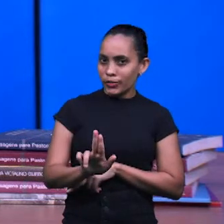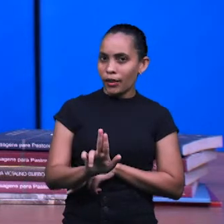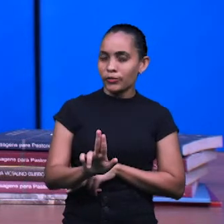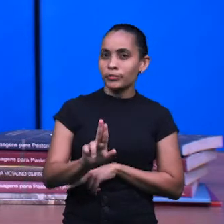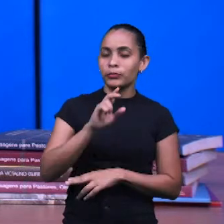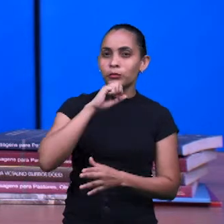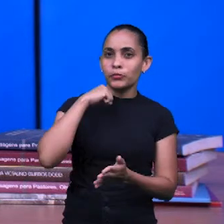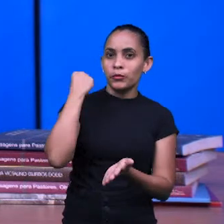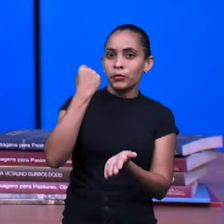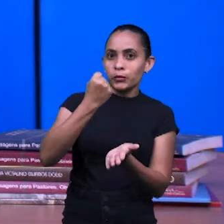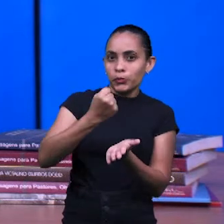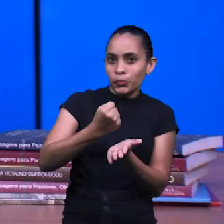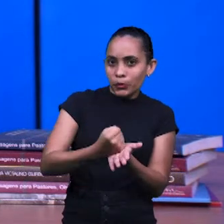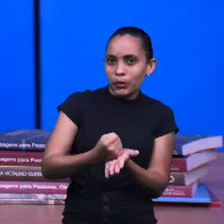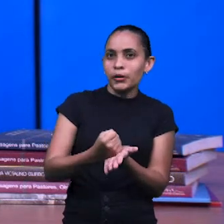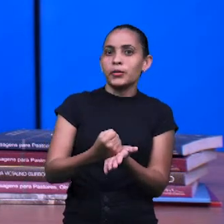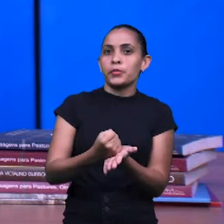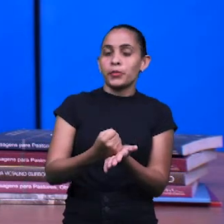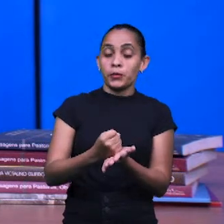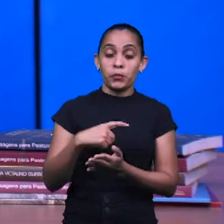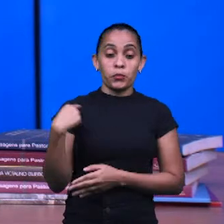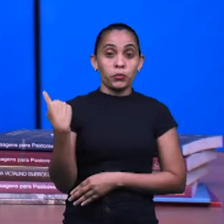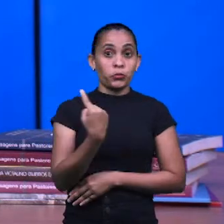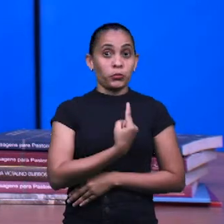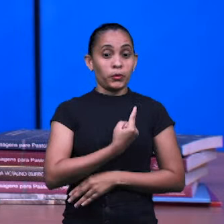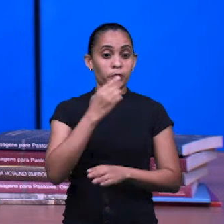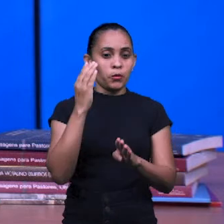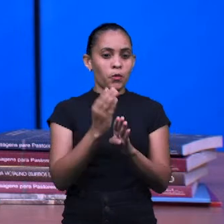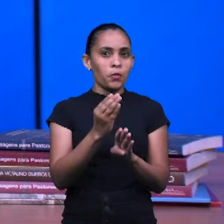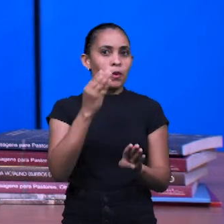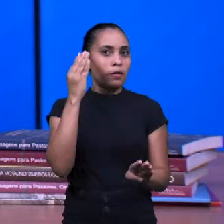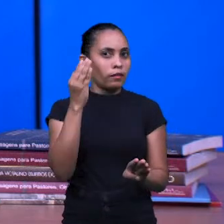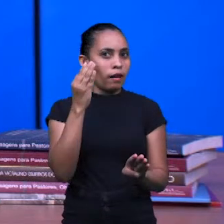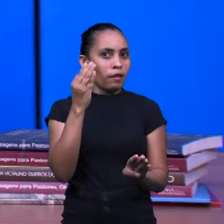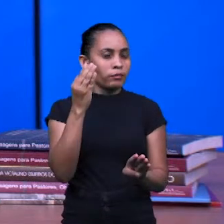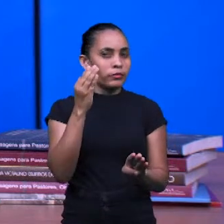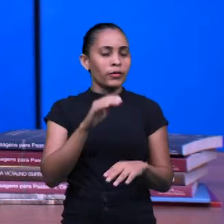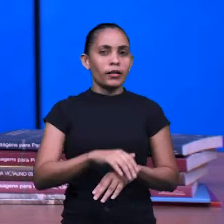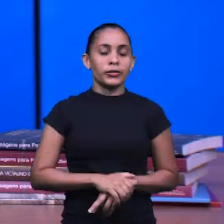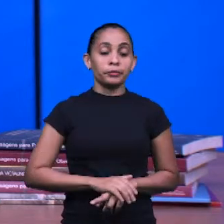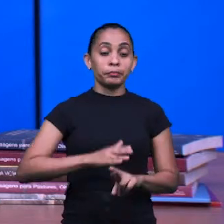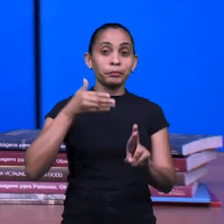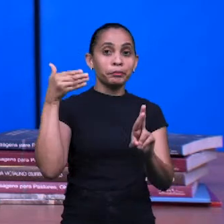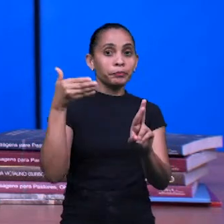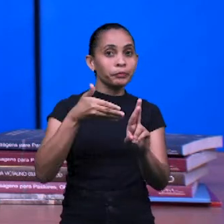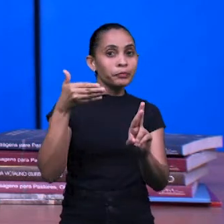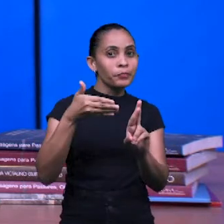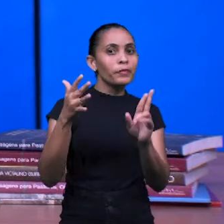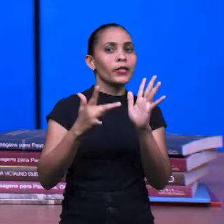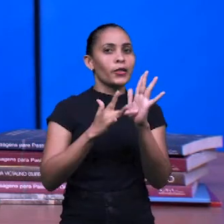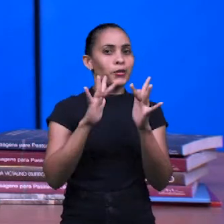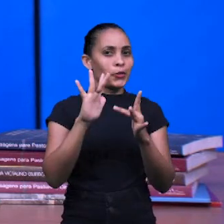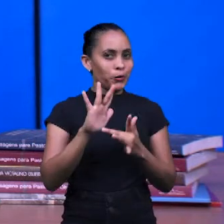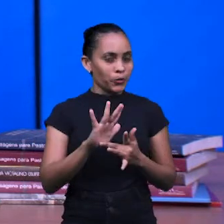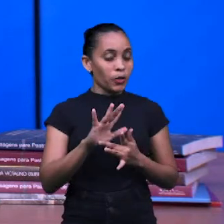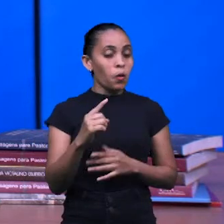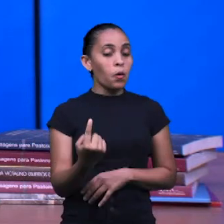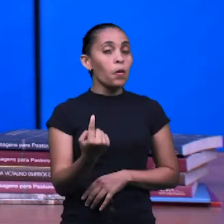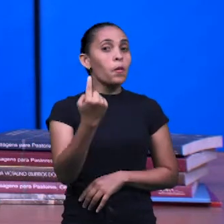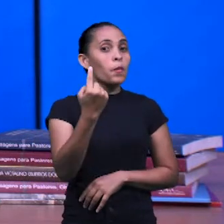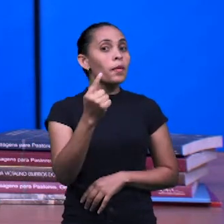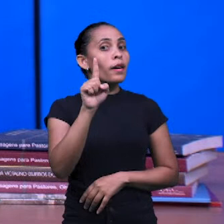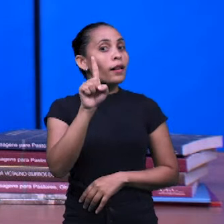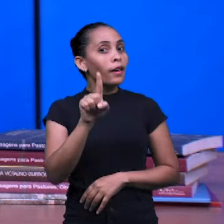Velho Testamento, nas quais vamos encontrar ali referências ao Senhor Jesus, e uma delas é a